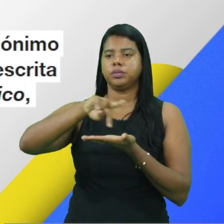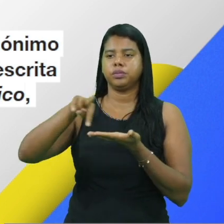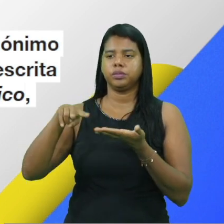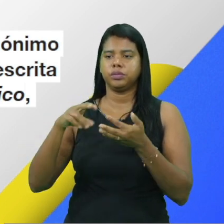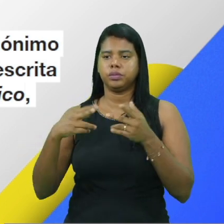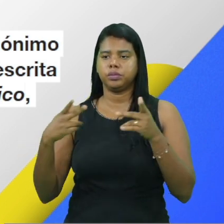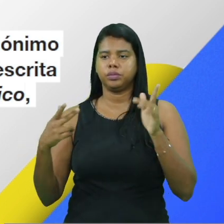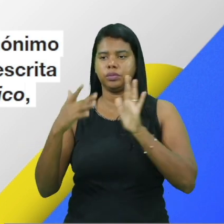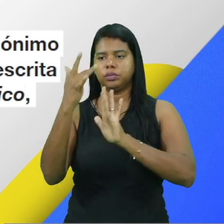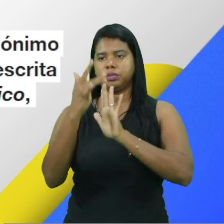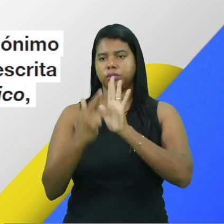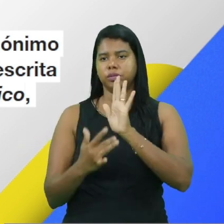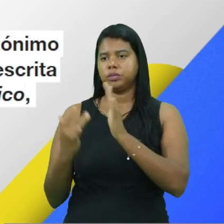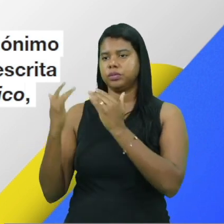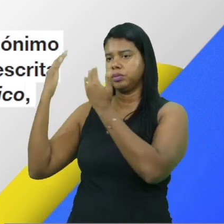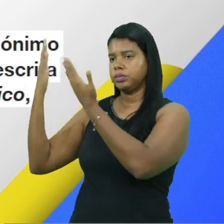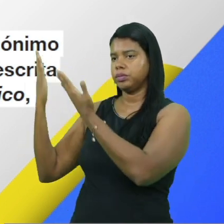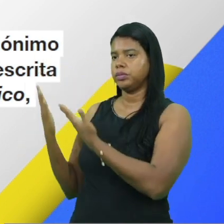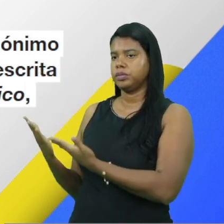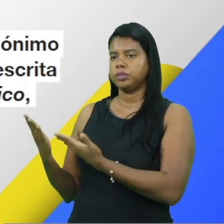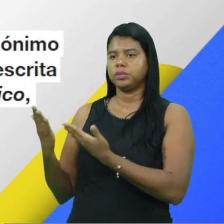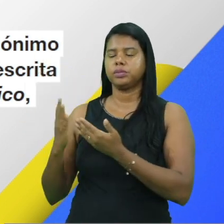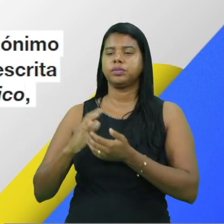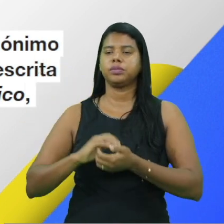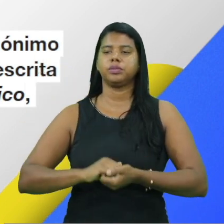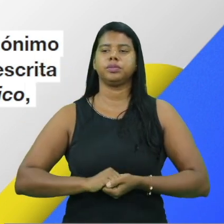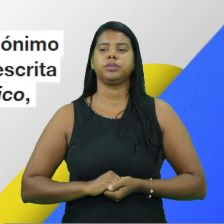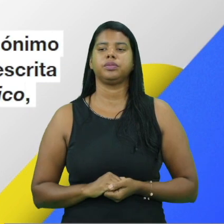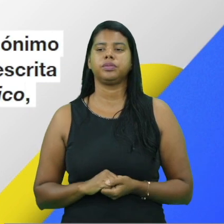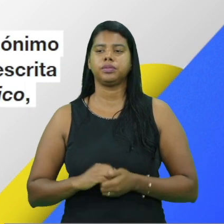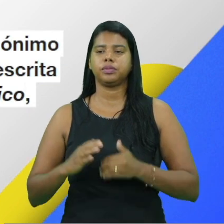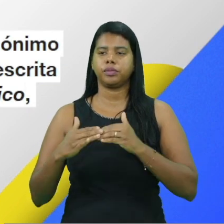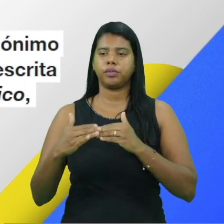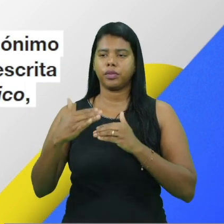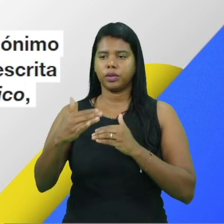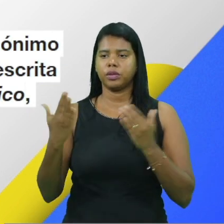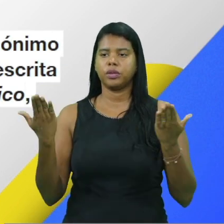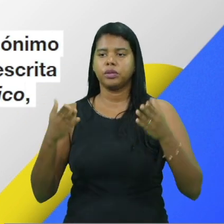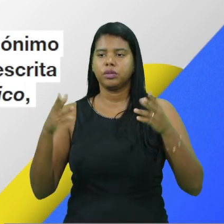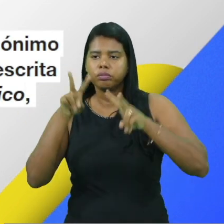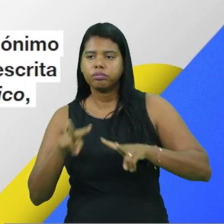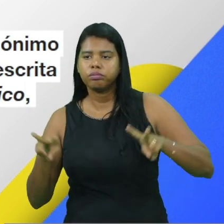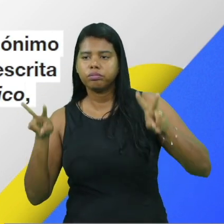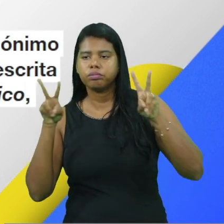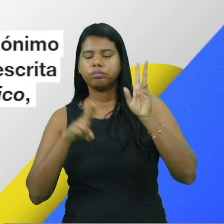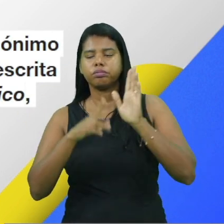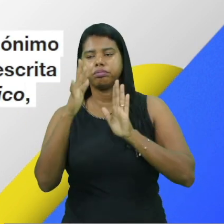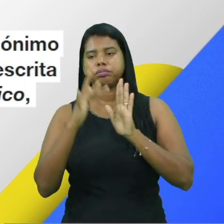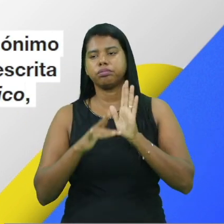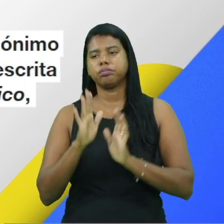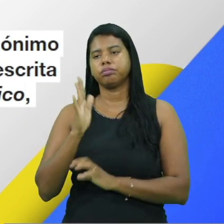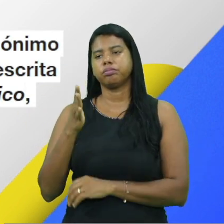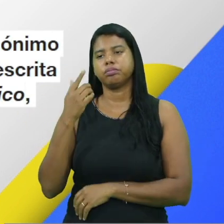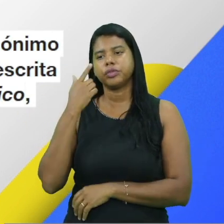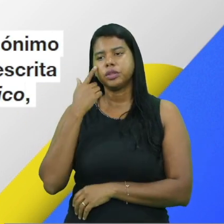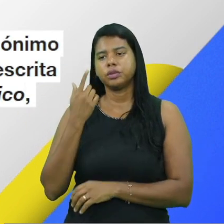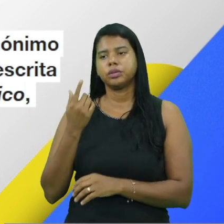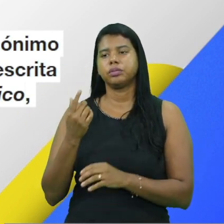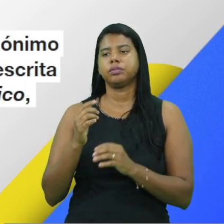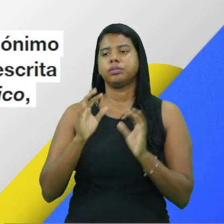fontes, negrito, itálico, versalete e assim por diante, como a gente viu na outra